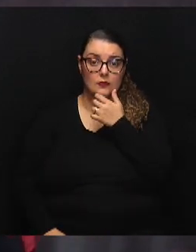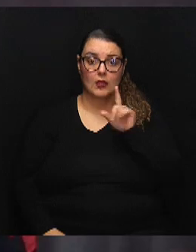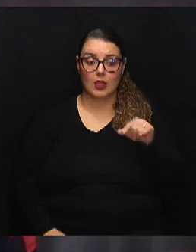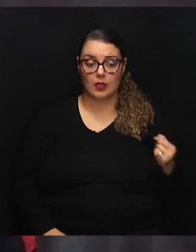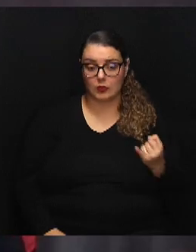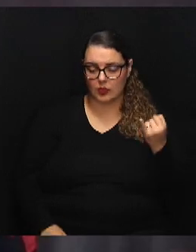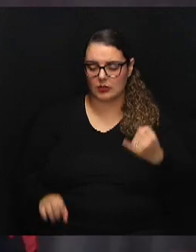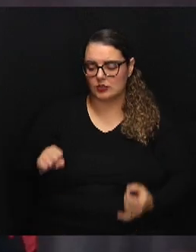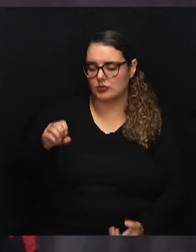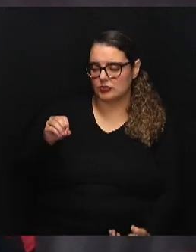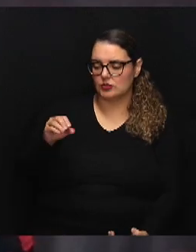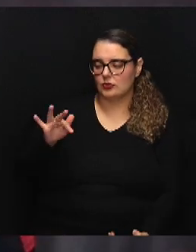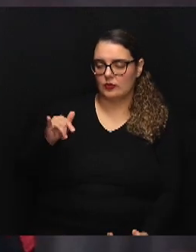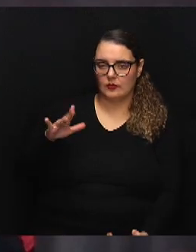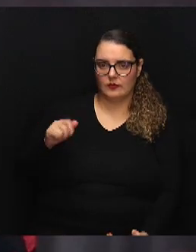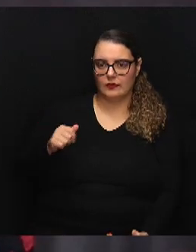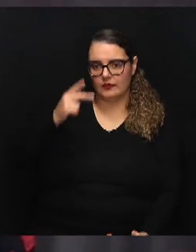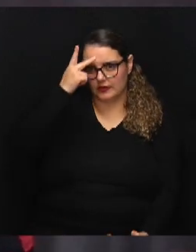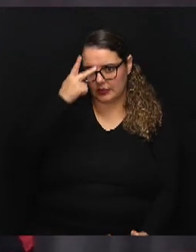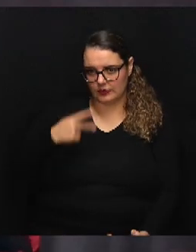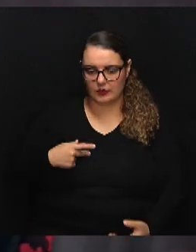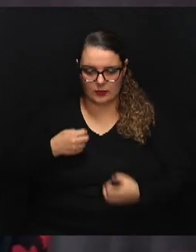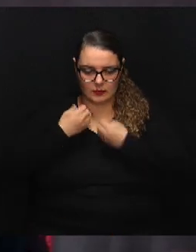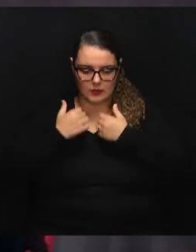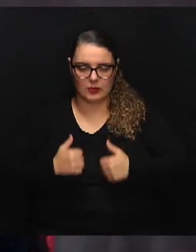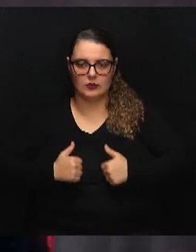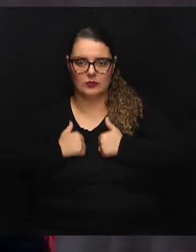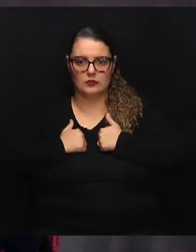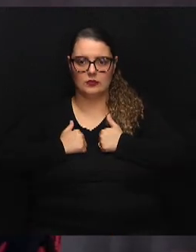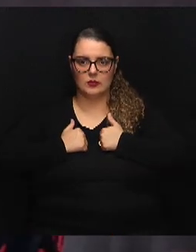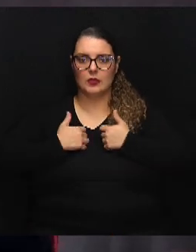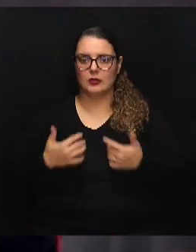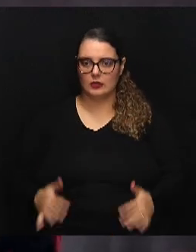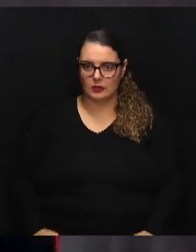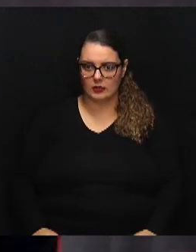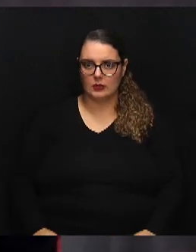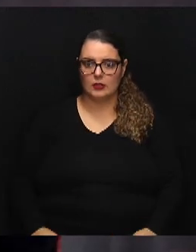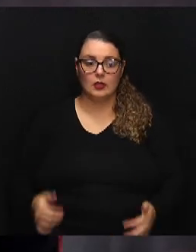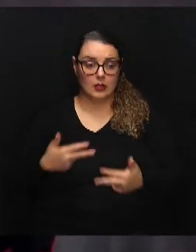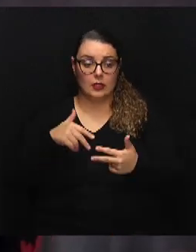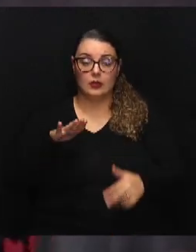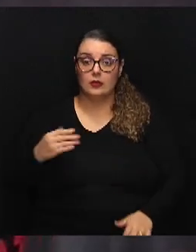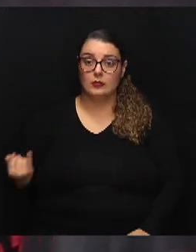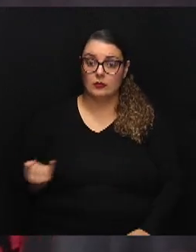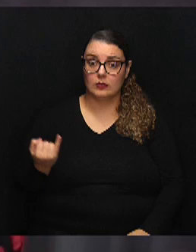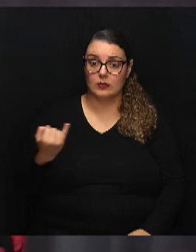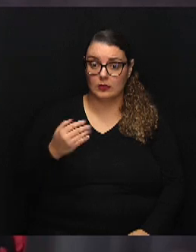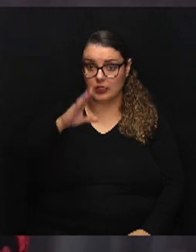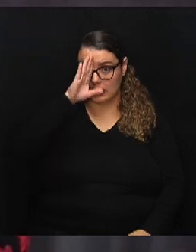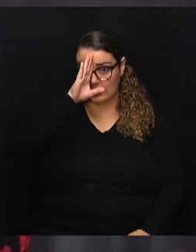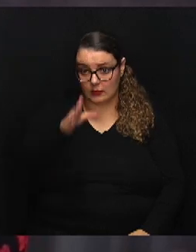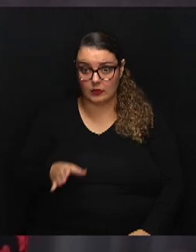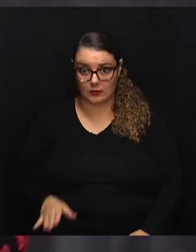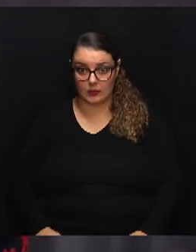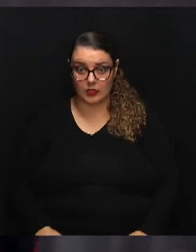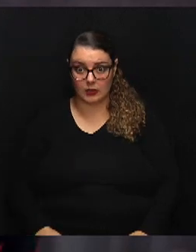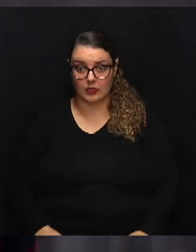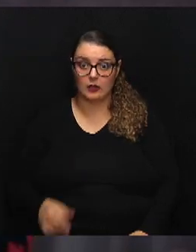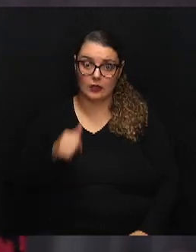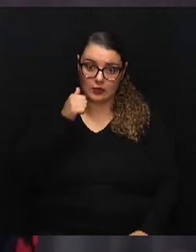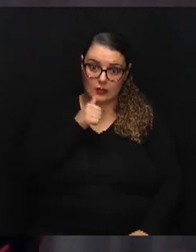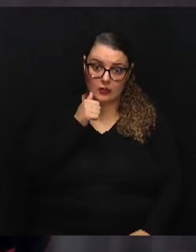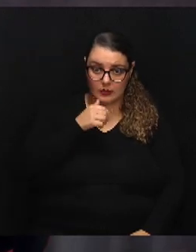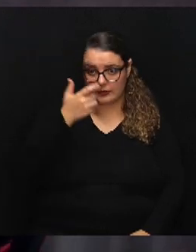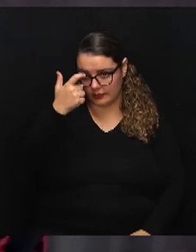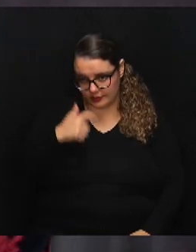estar ali bem com você mesmo. A sua autoestima é a coisa mais importante, principalmente por ser mulher. Eu